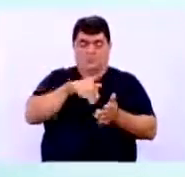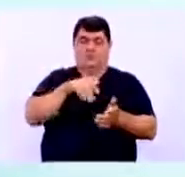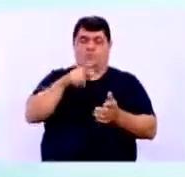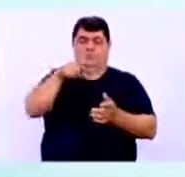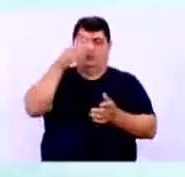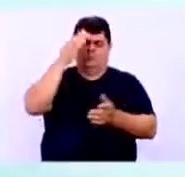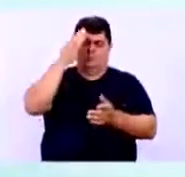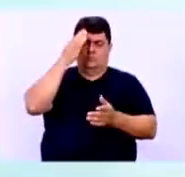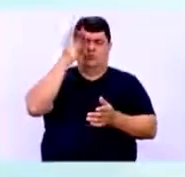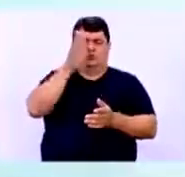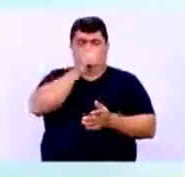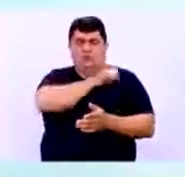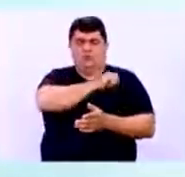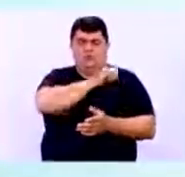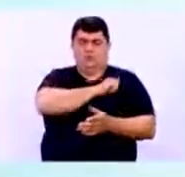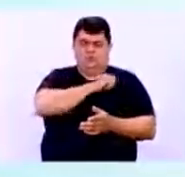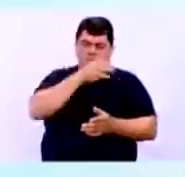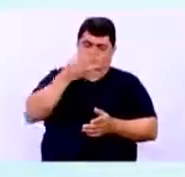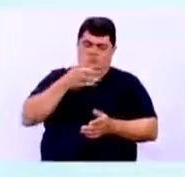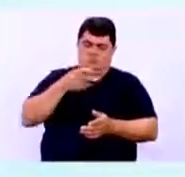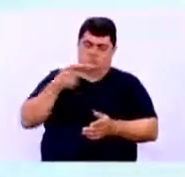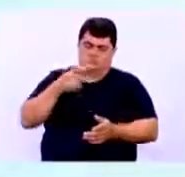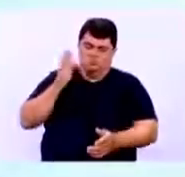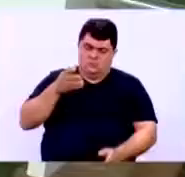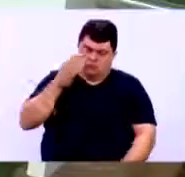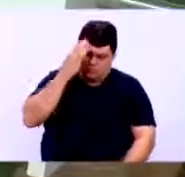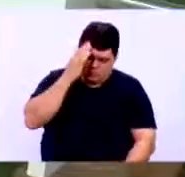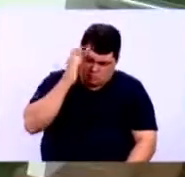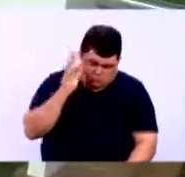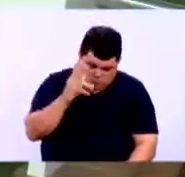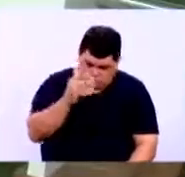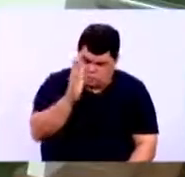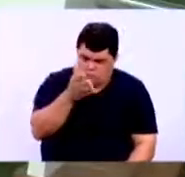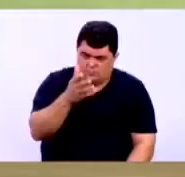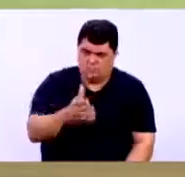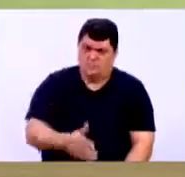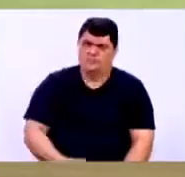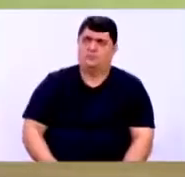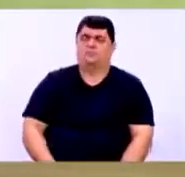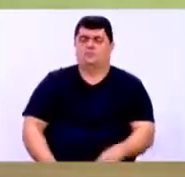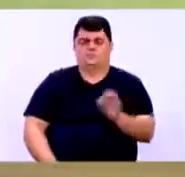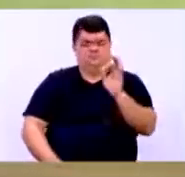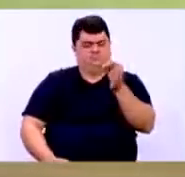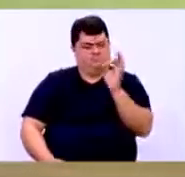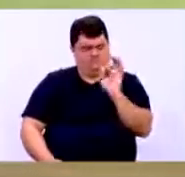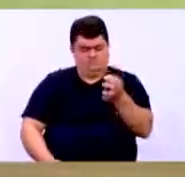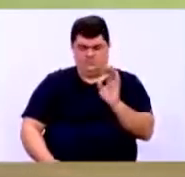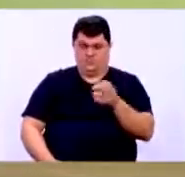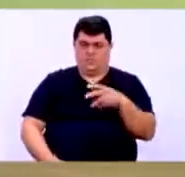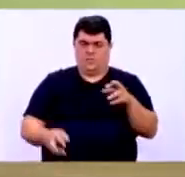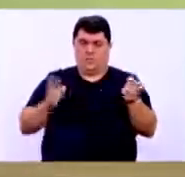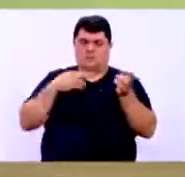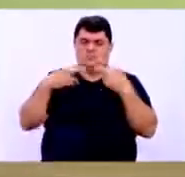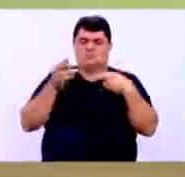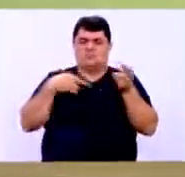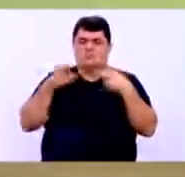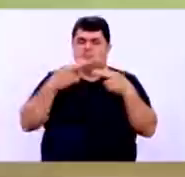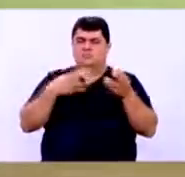fazer. Concorda comigo, professor Ivan, que esses alunos aí já sabem tudo? Com certeza, estou recebendo aqui no